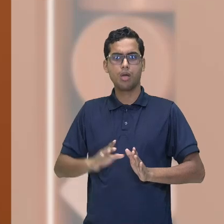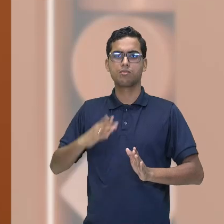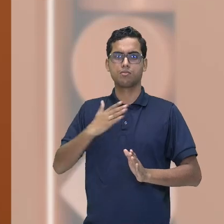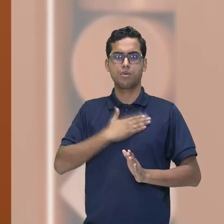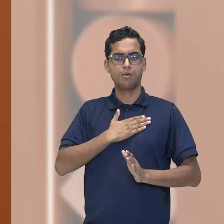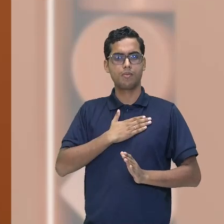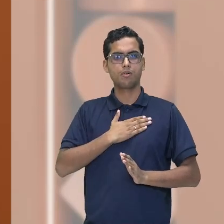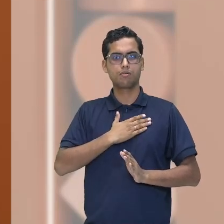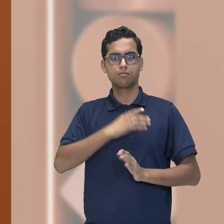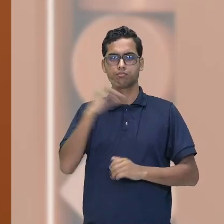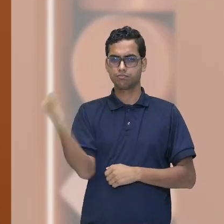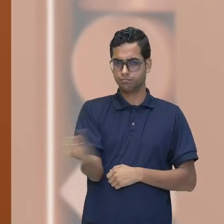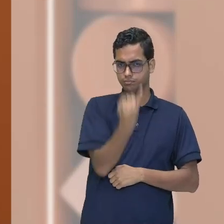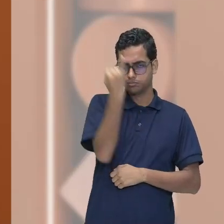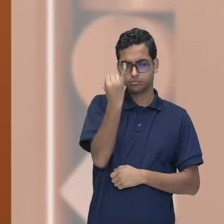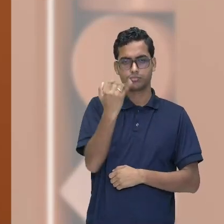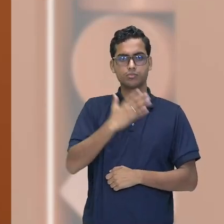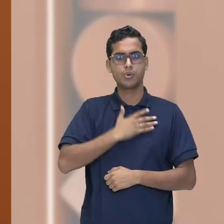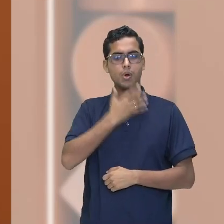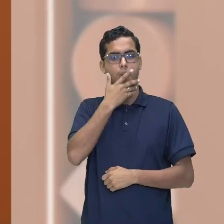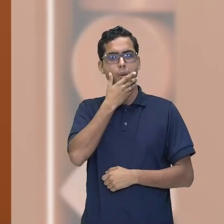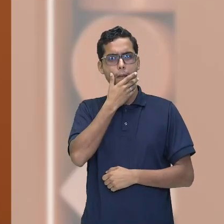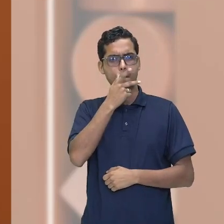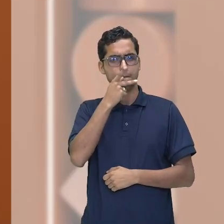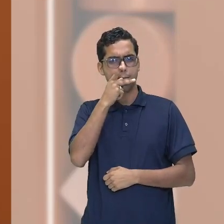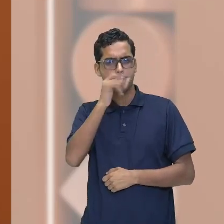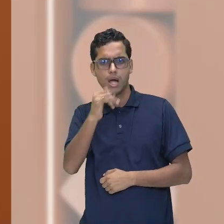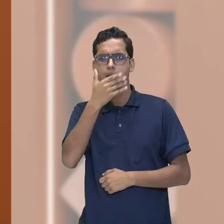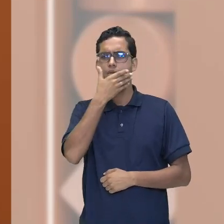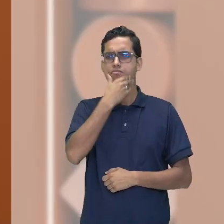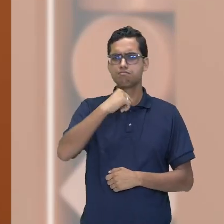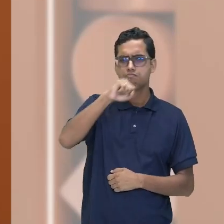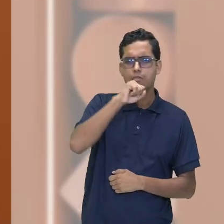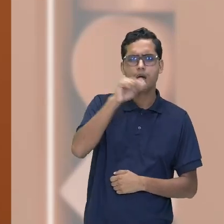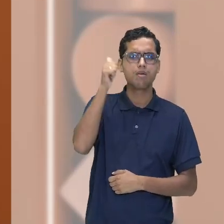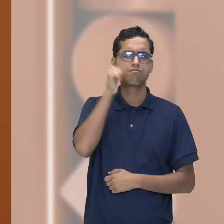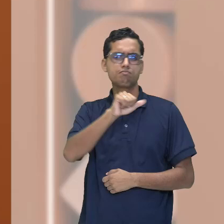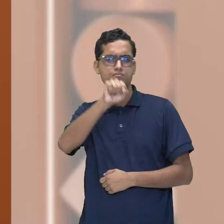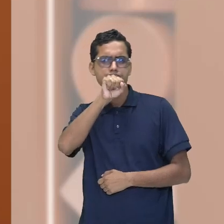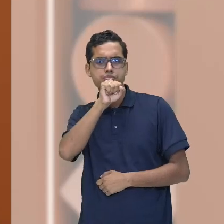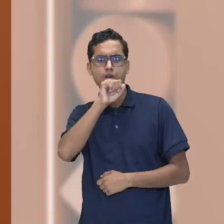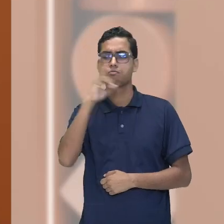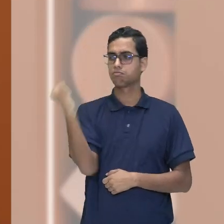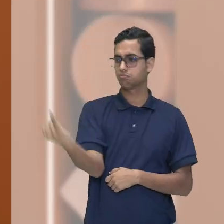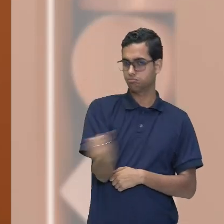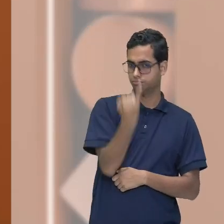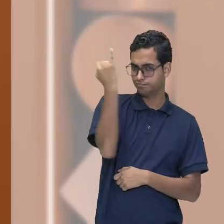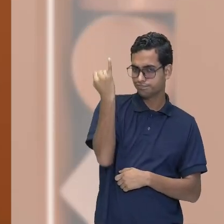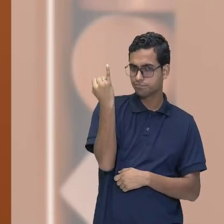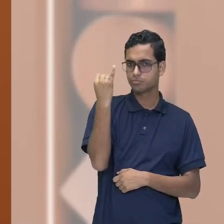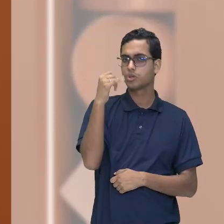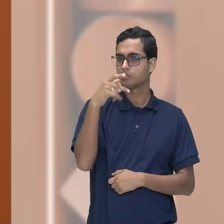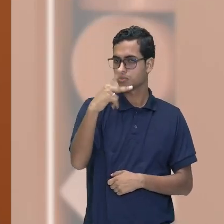importante, como eu tenho certeza que para os meus pais ou para os pais de vocês também foi um evento importante, porque é o nascimento de um filho que representa